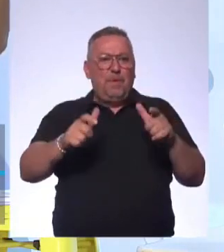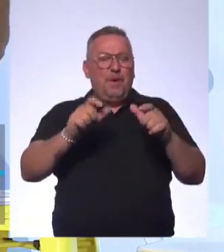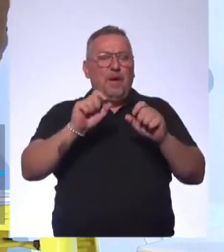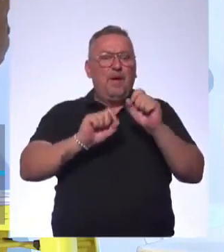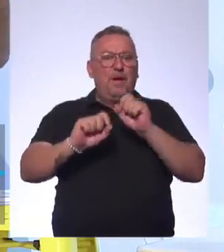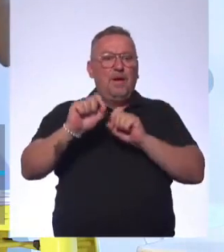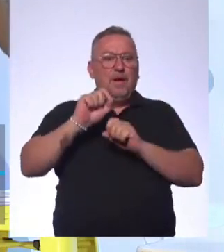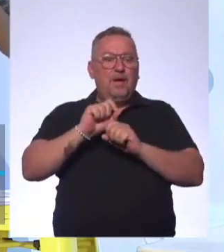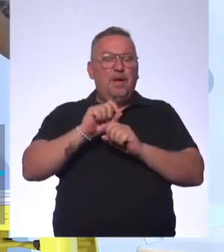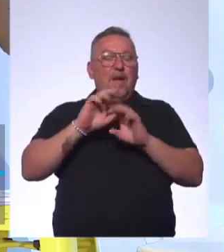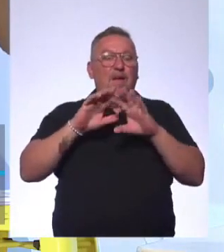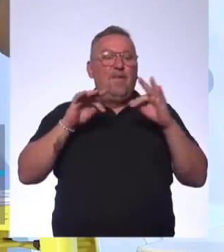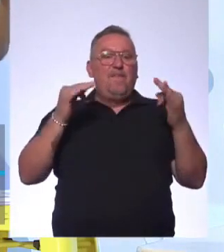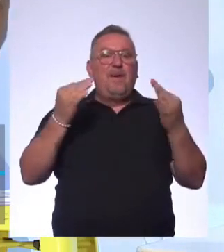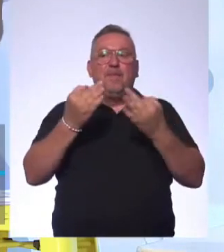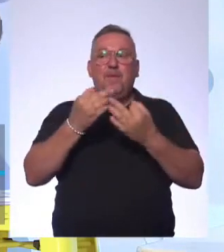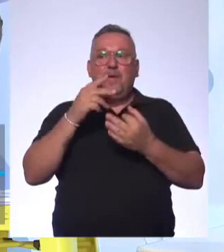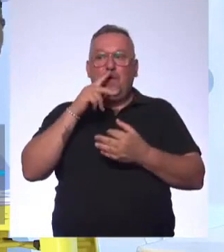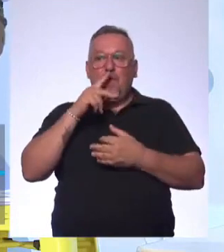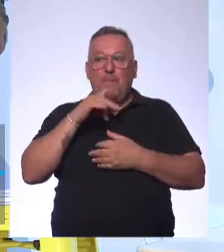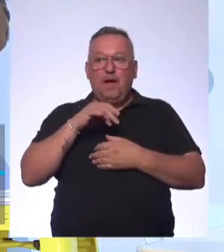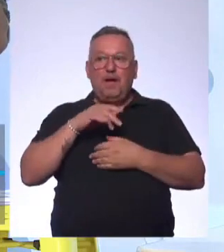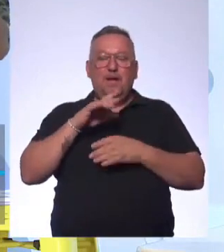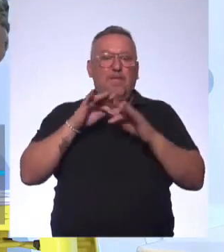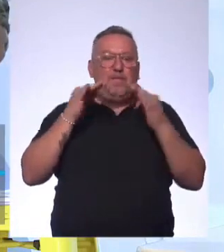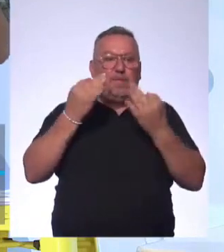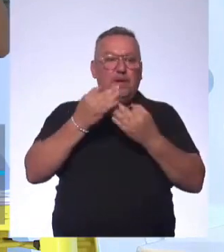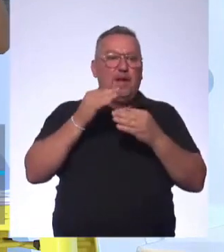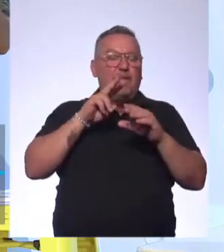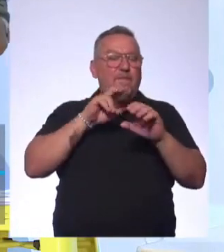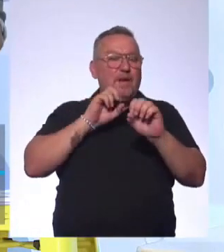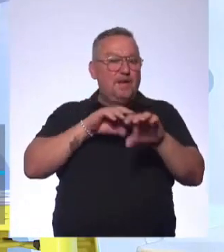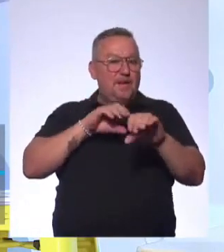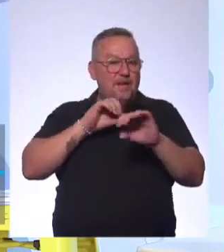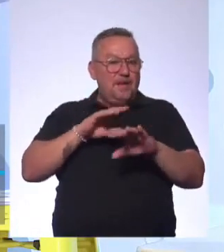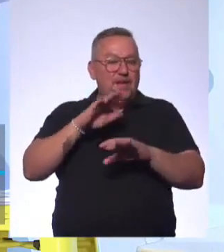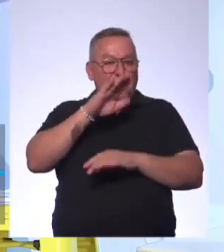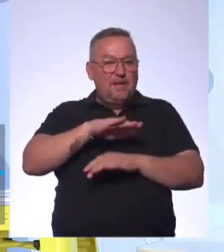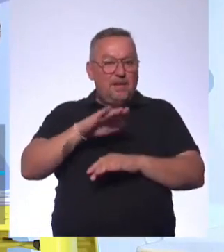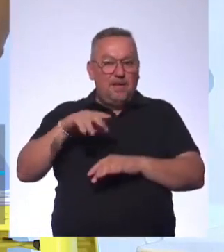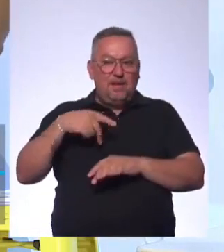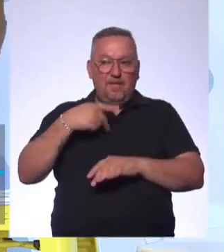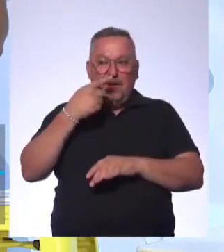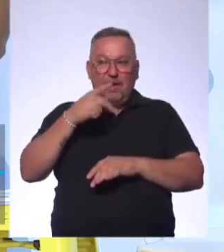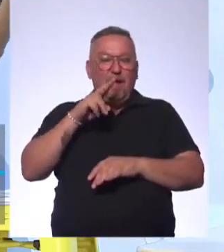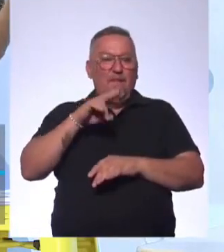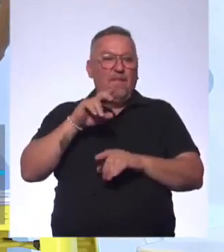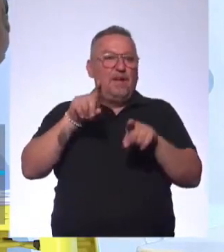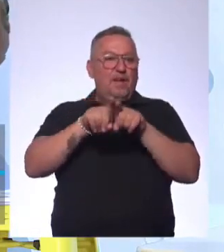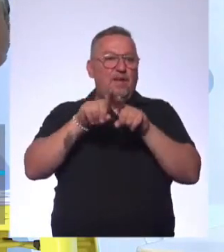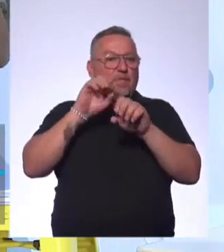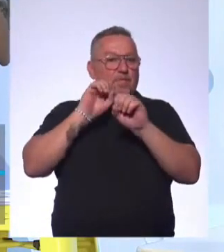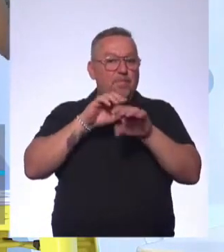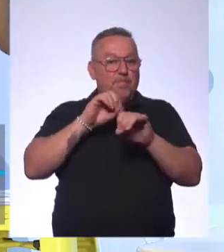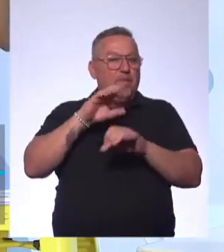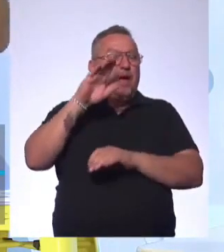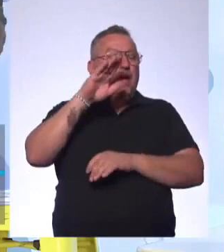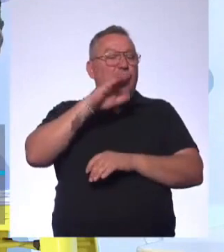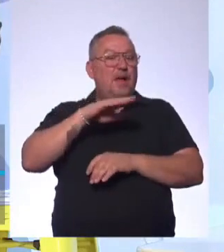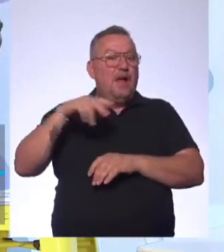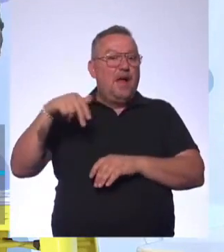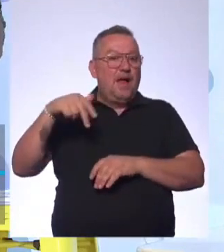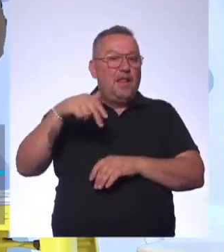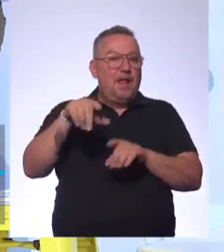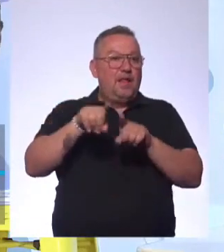apresentação é a família, os pais, os parentes, e vai ensinando as crianças a falarem, vão ensinando as crianças a andarem, é o